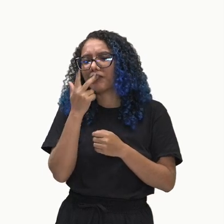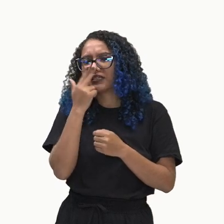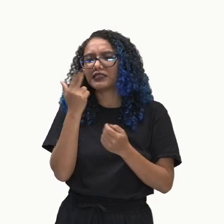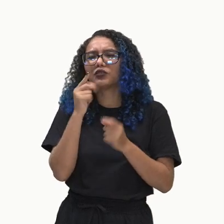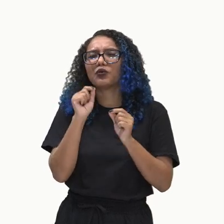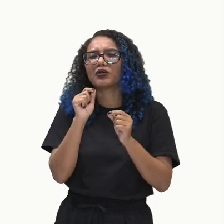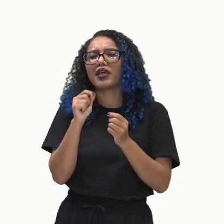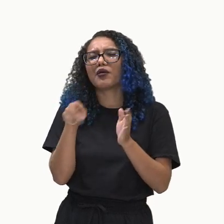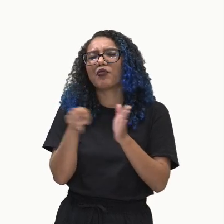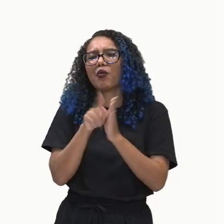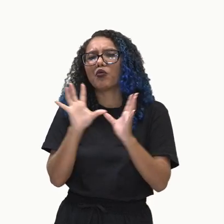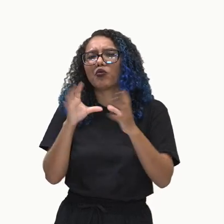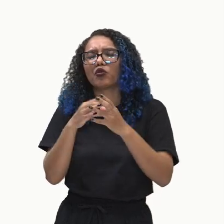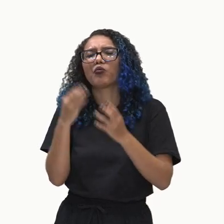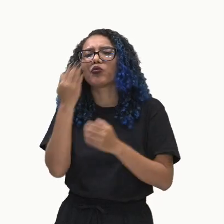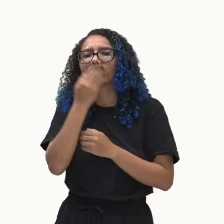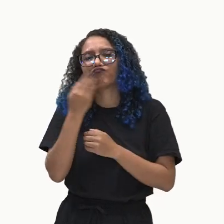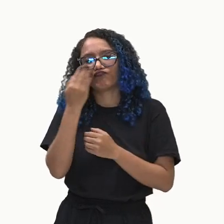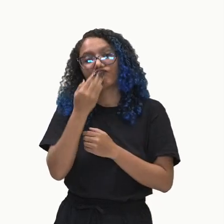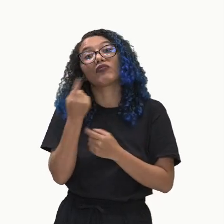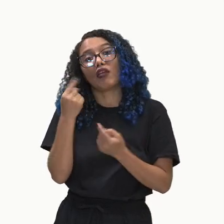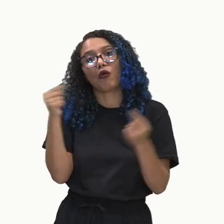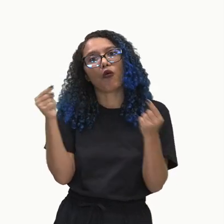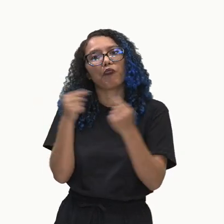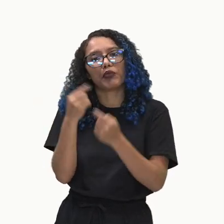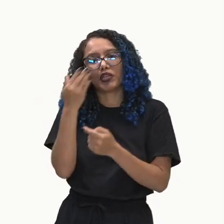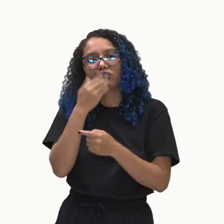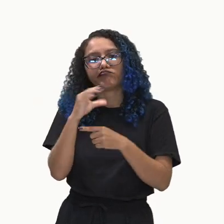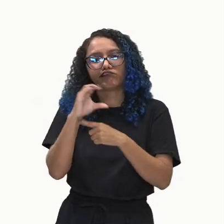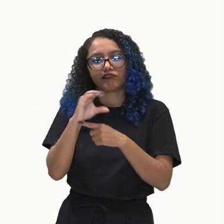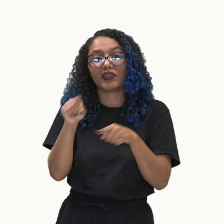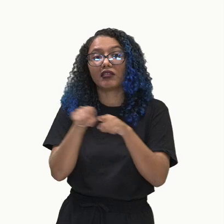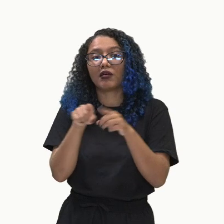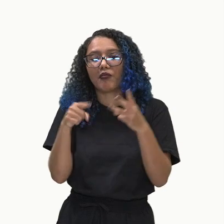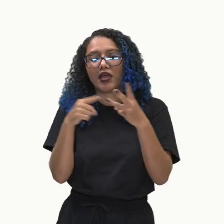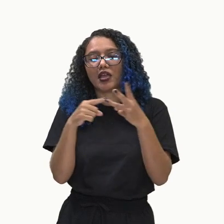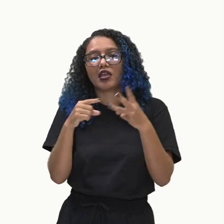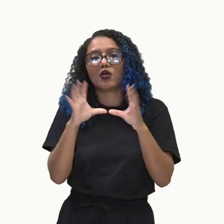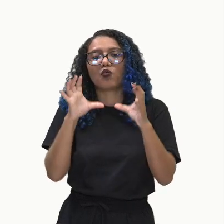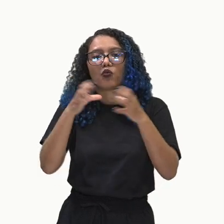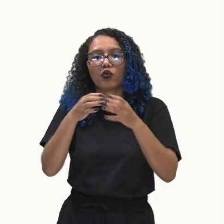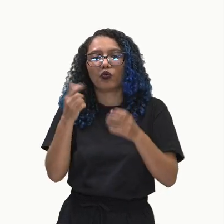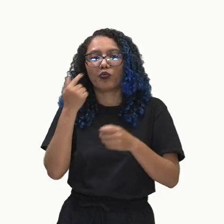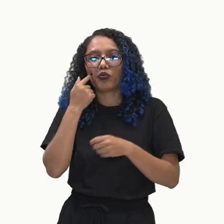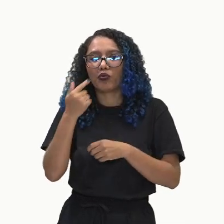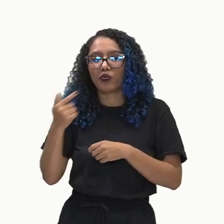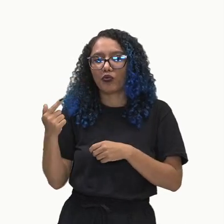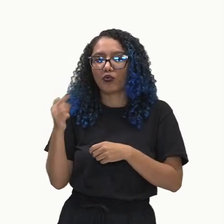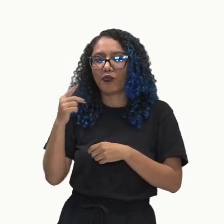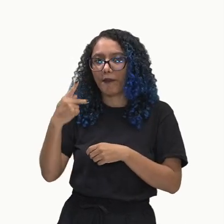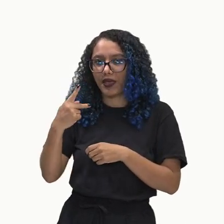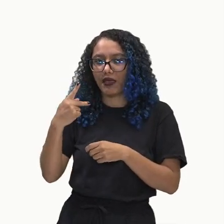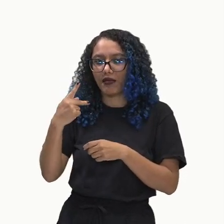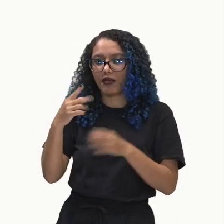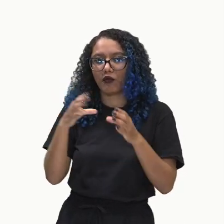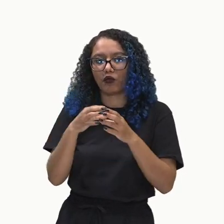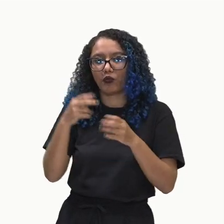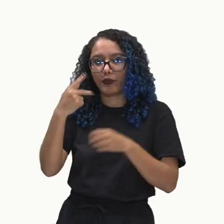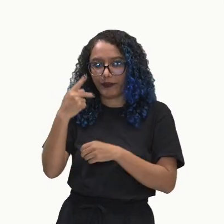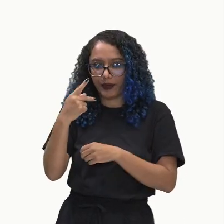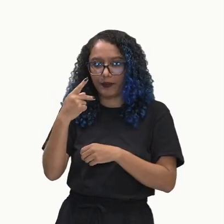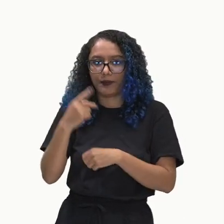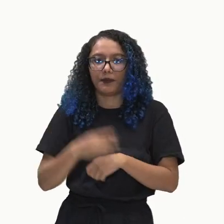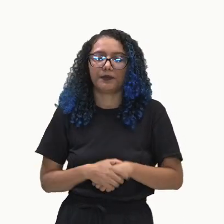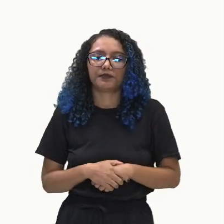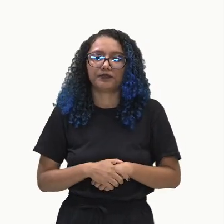glicídios, e ela é um glicídio, né, um carboidrato, e um grupo fosfato. Sempre vamos ter esse padrão. O que vai mudar